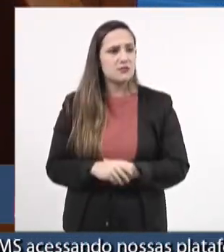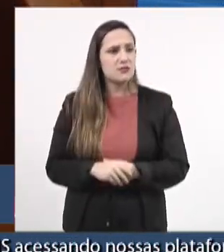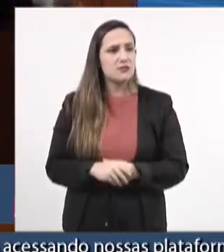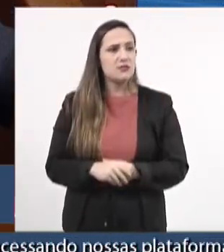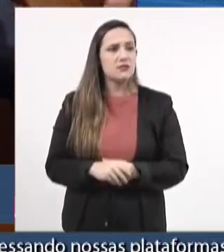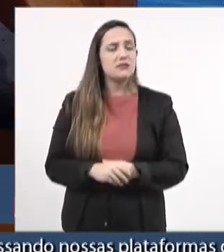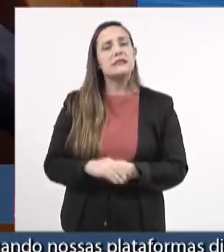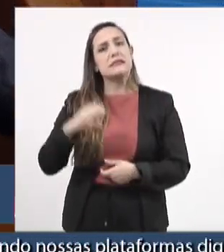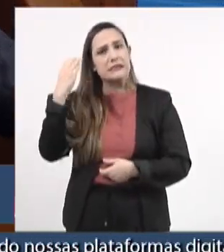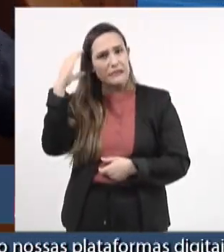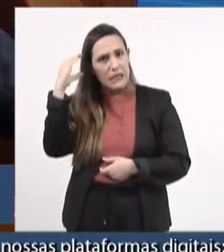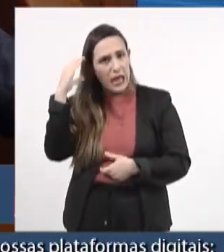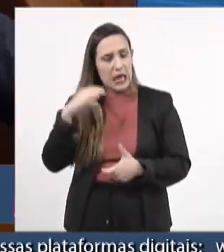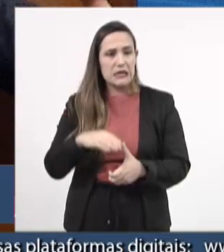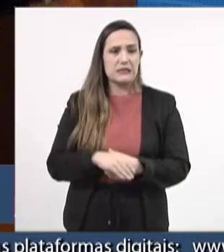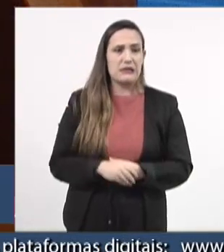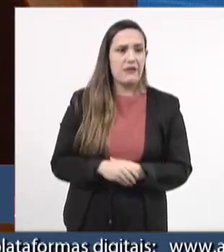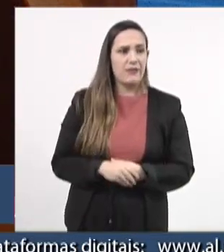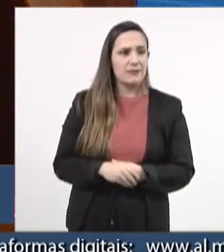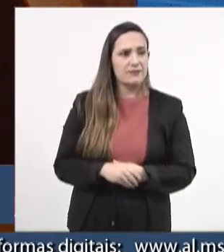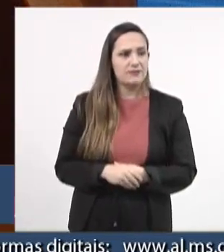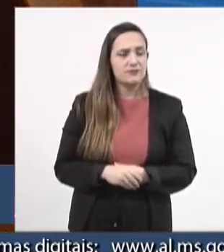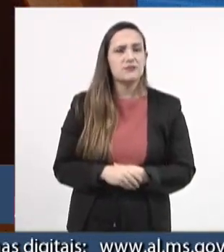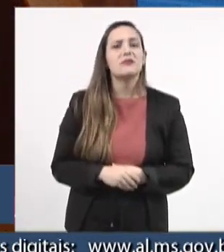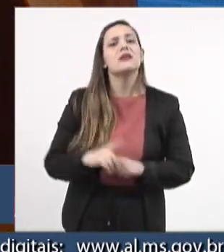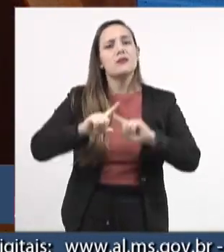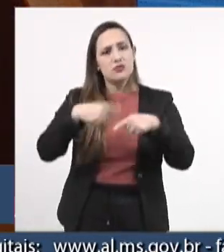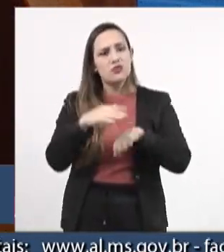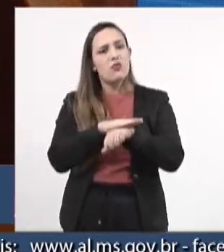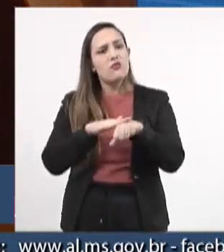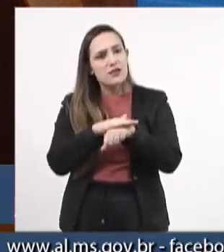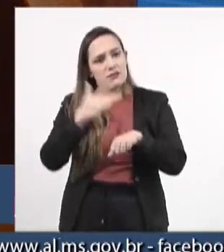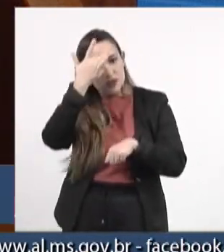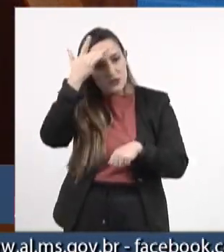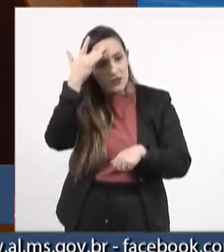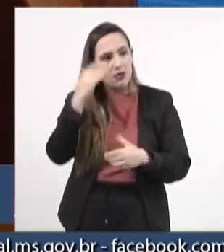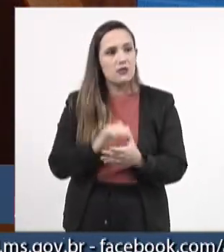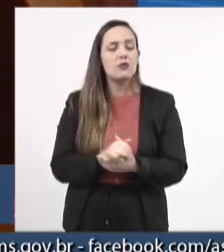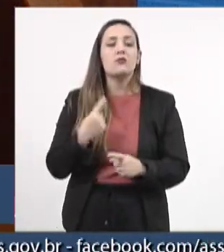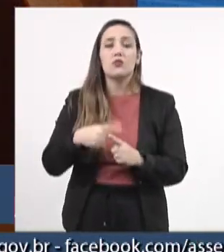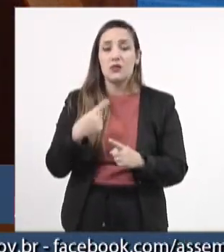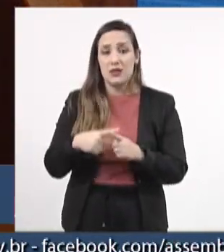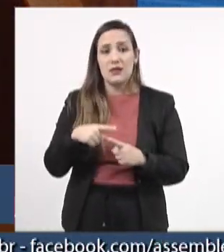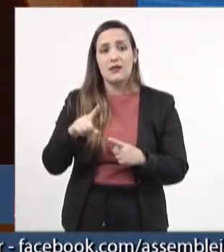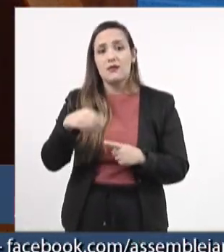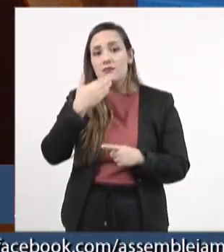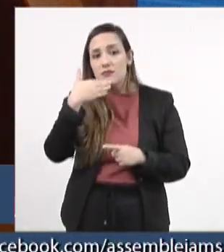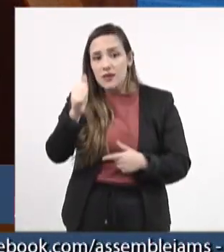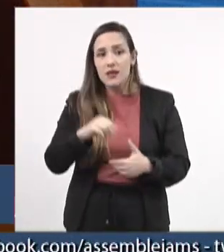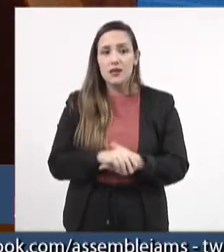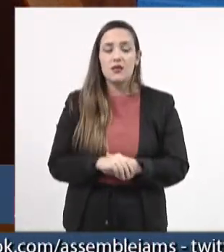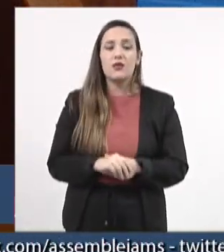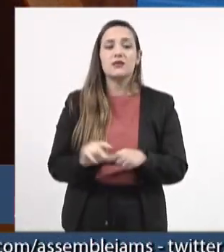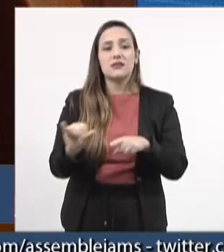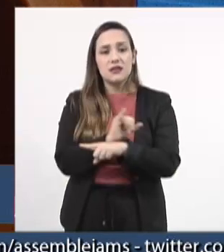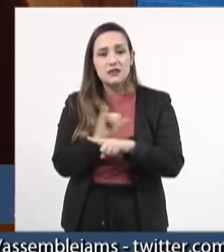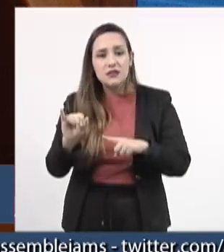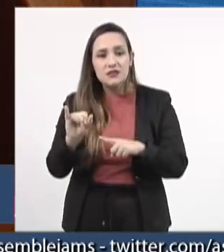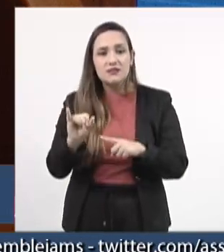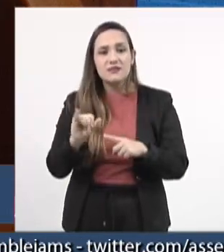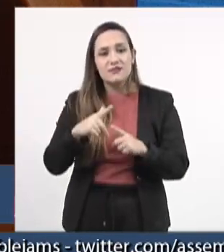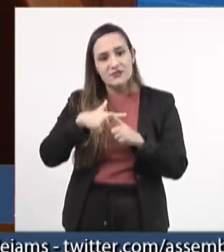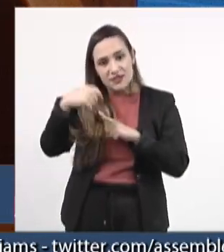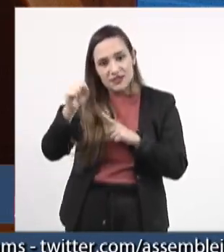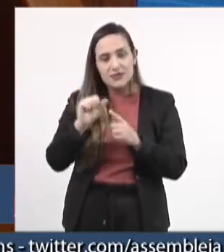Estuda a ciência. E aí conversa com as pessoas, porque a melhor forma da gente combater os preconceitos é a